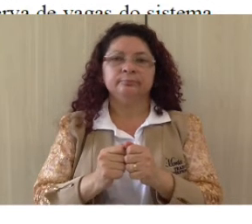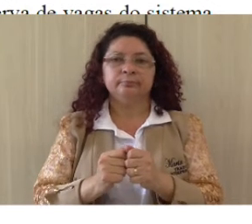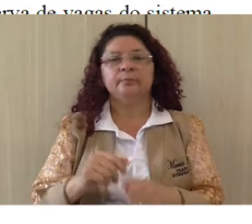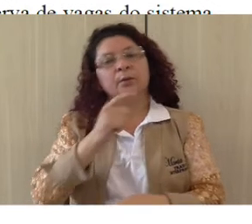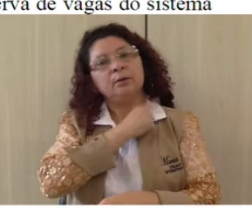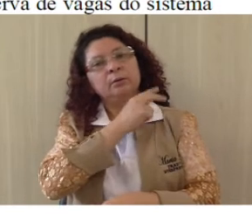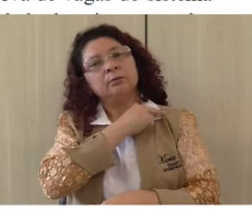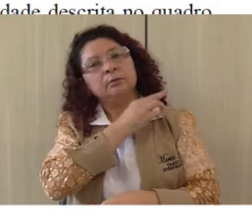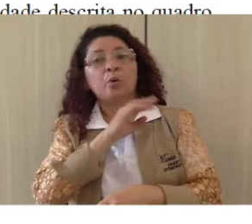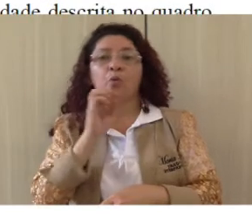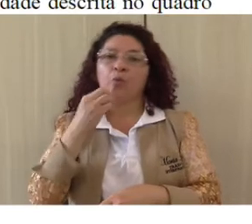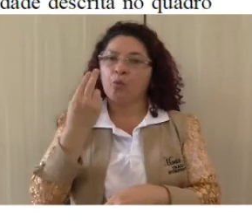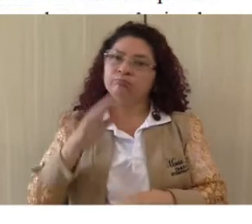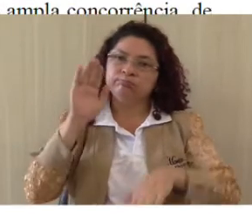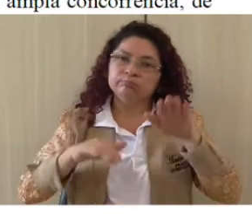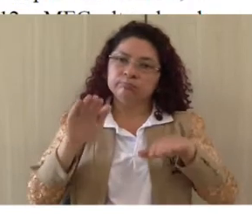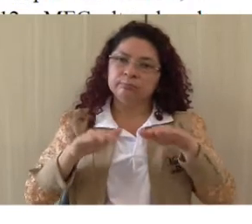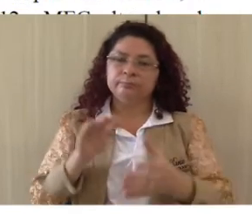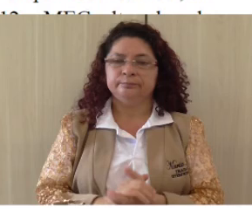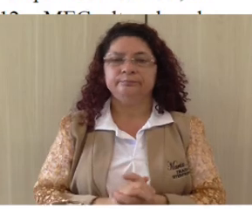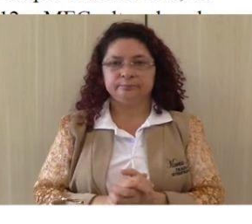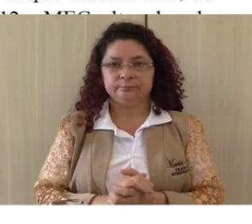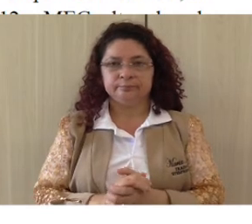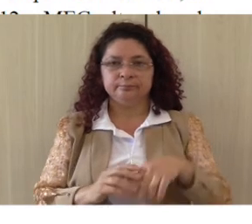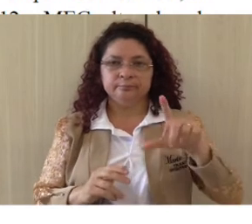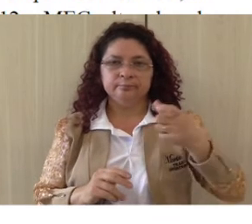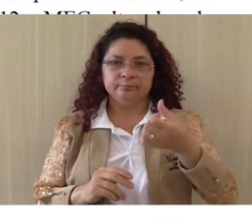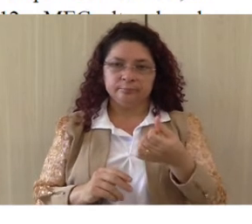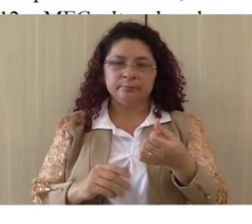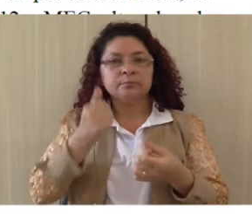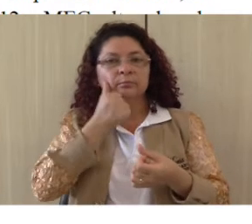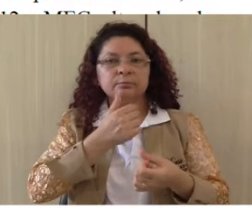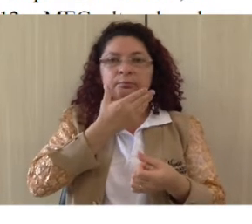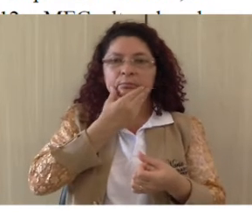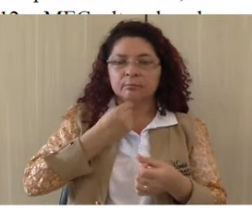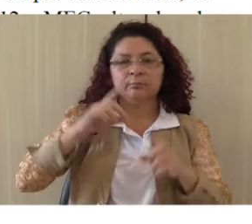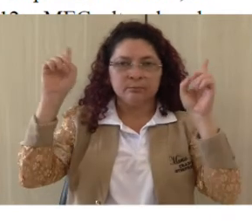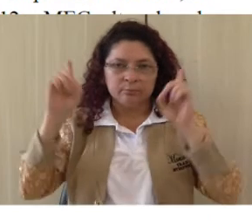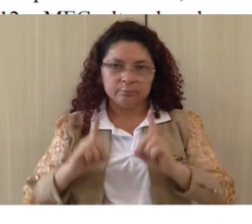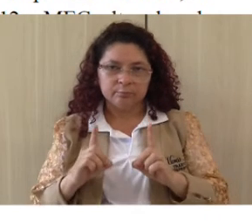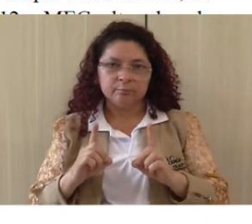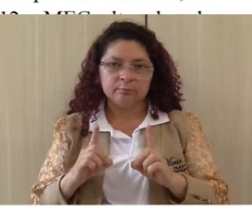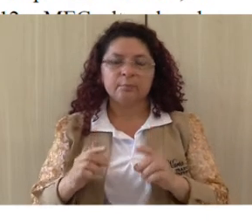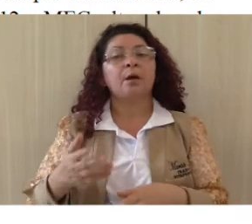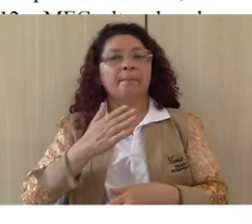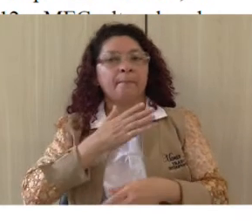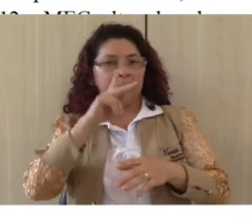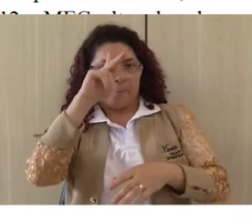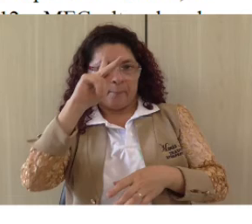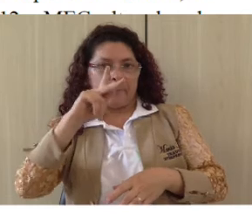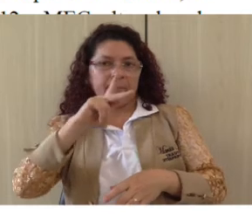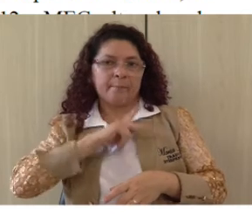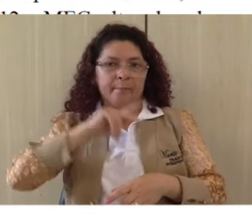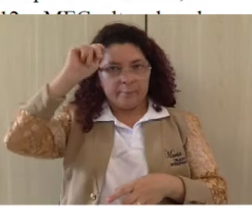ensino médio ou equivalente. L6. Candidatos ou candidatas com deficiência autodeclarados